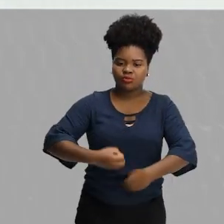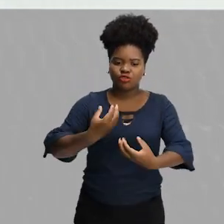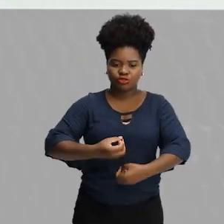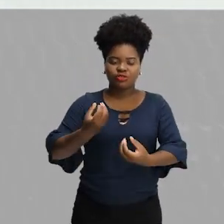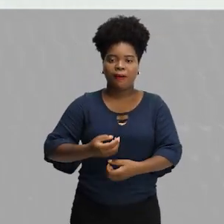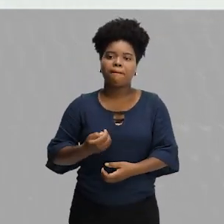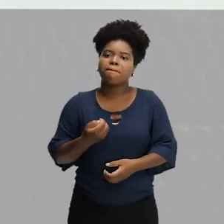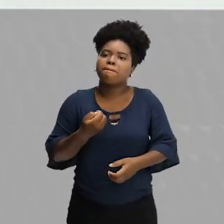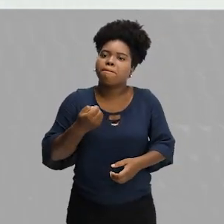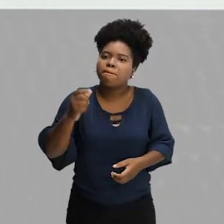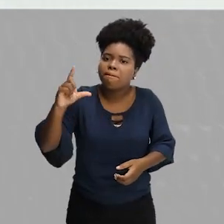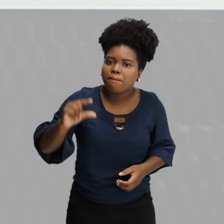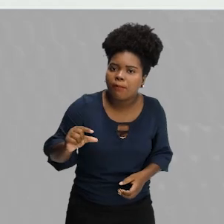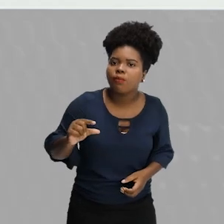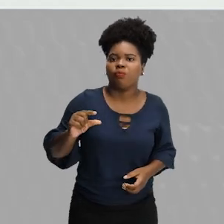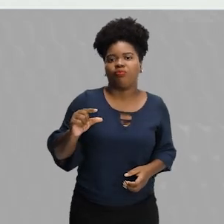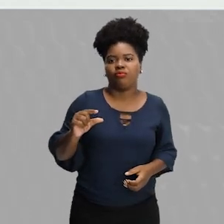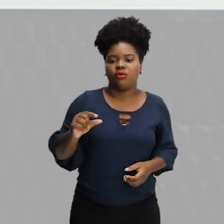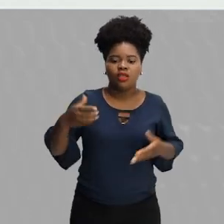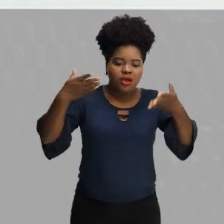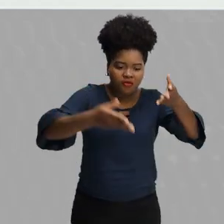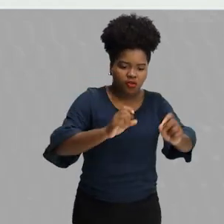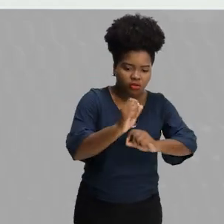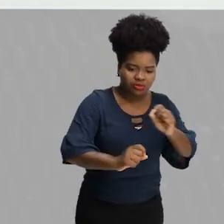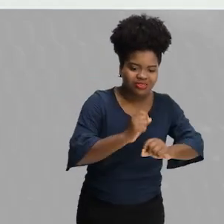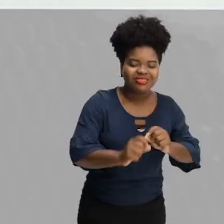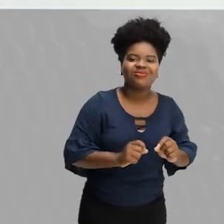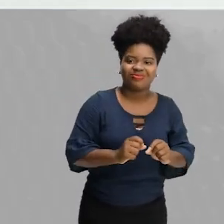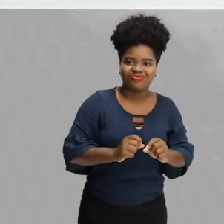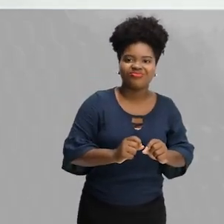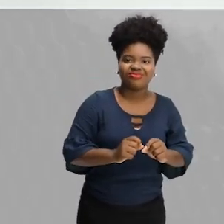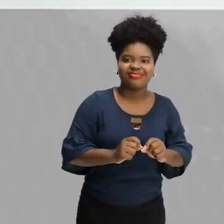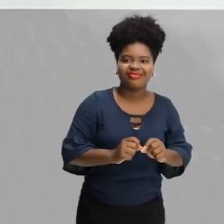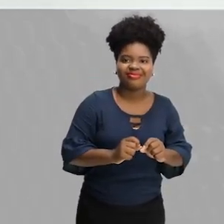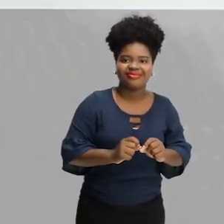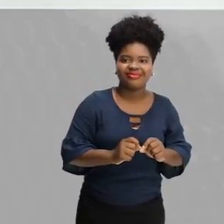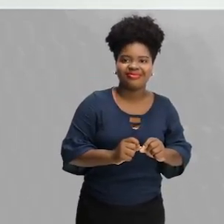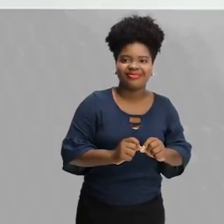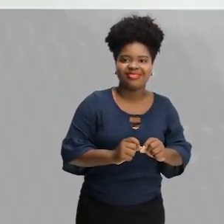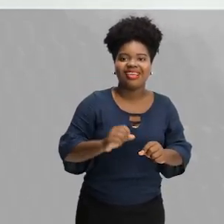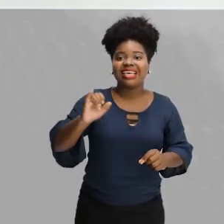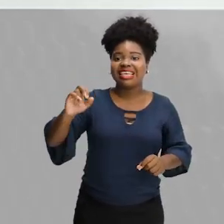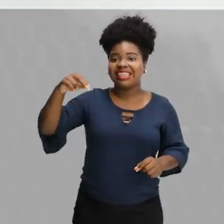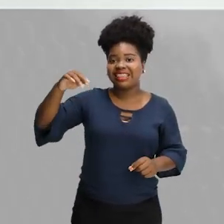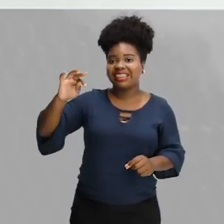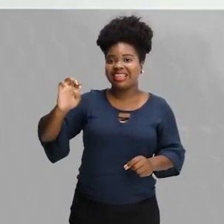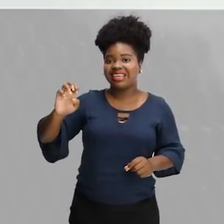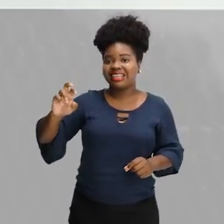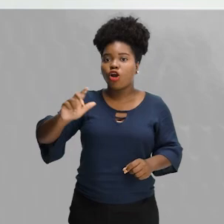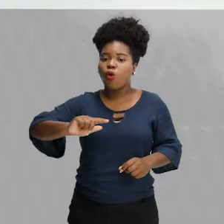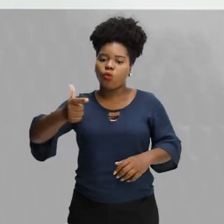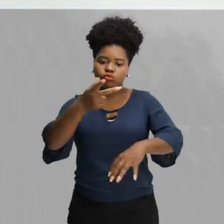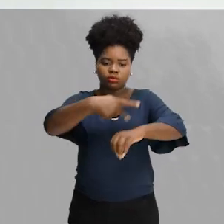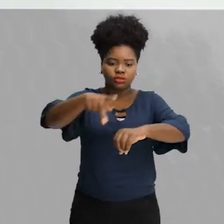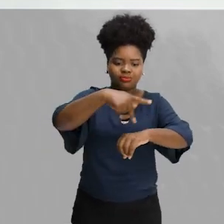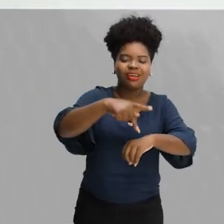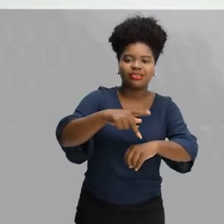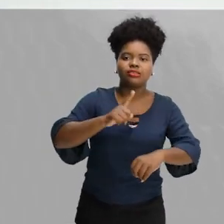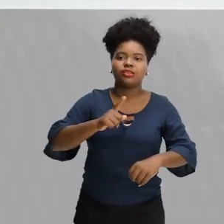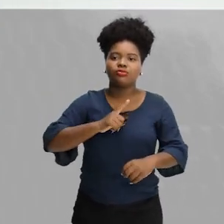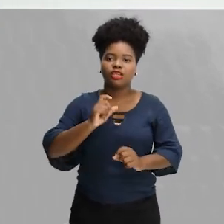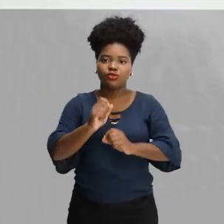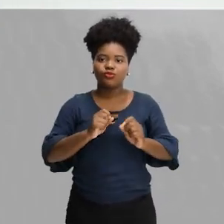Sempre voltada para o mercado internacional. Então entra aí o açúcar brasileiro, entra o cacau brasileiro, entra também